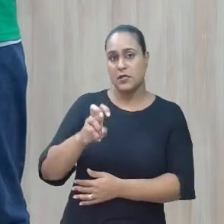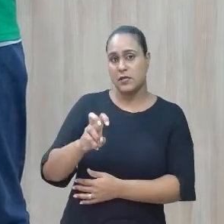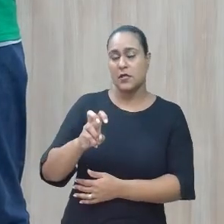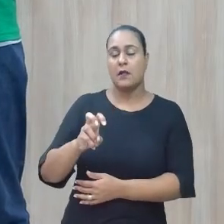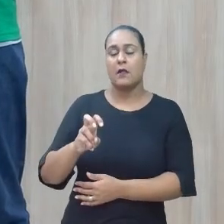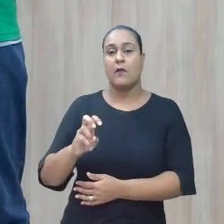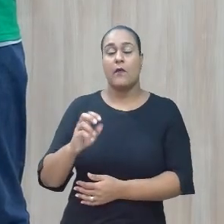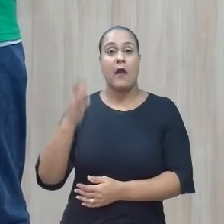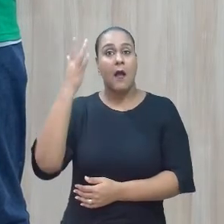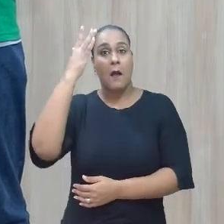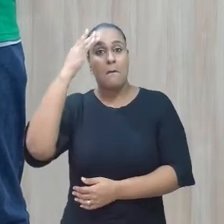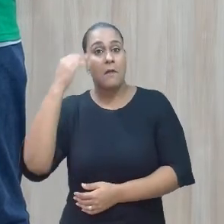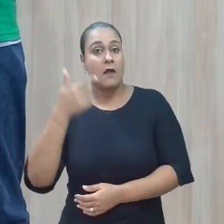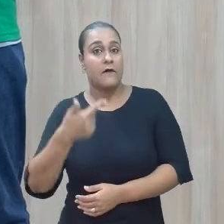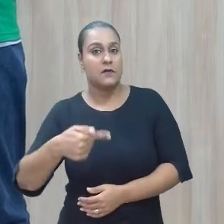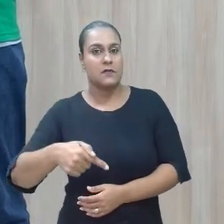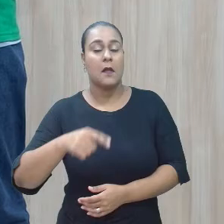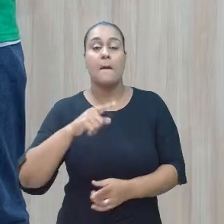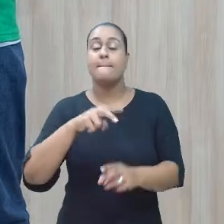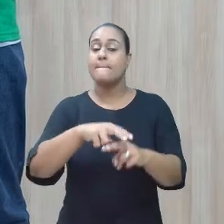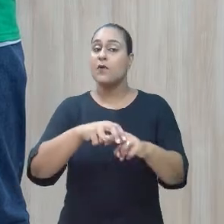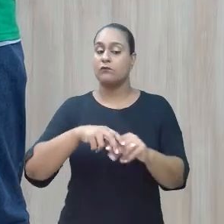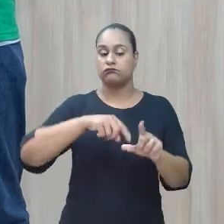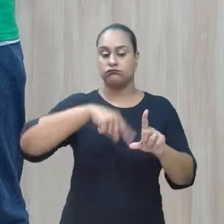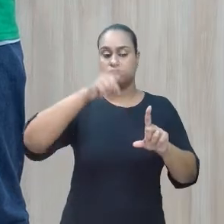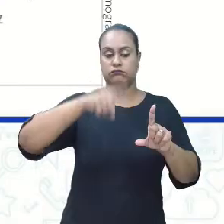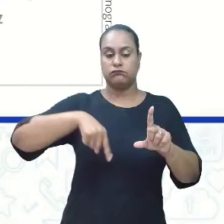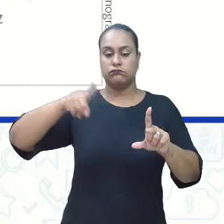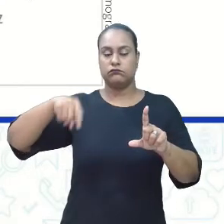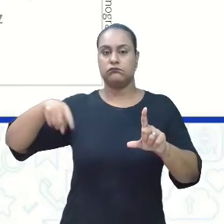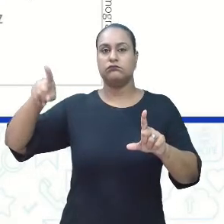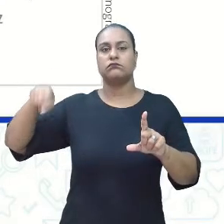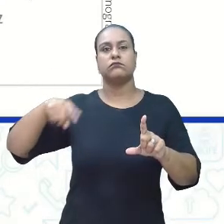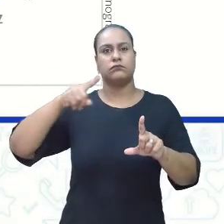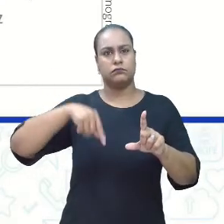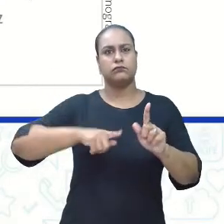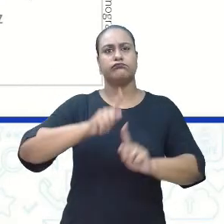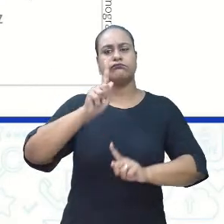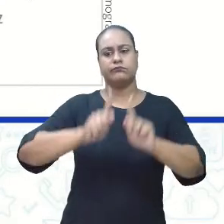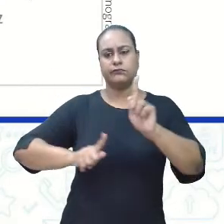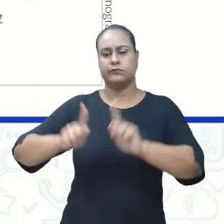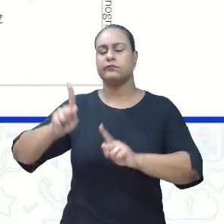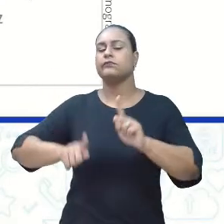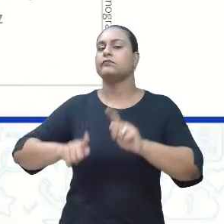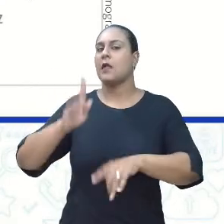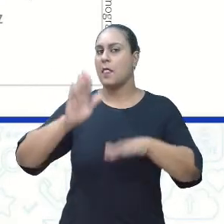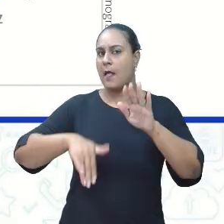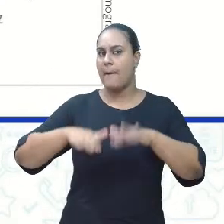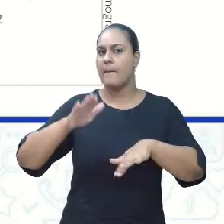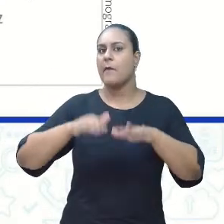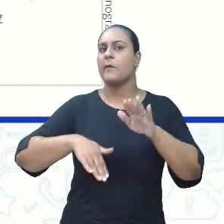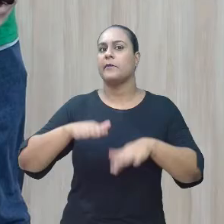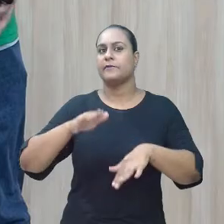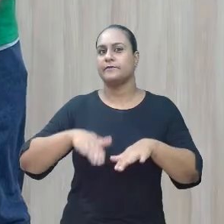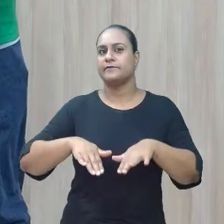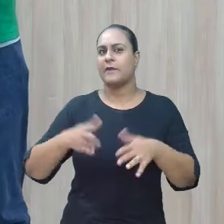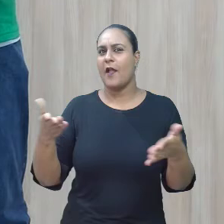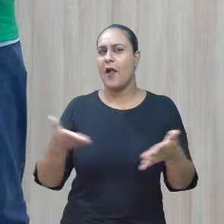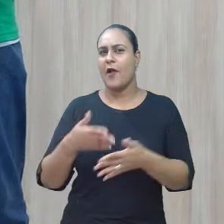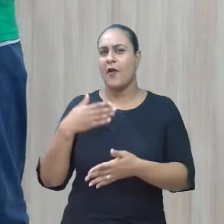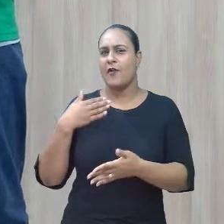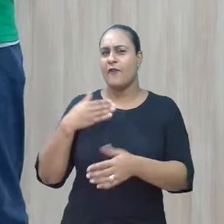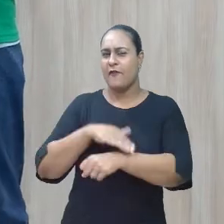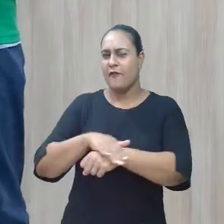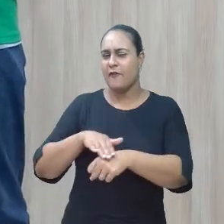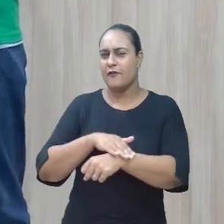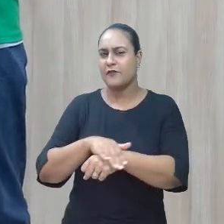Por isso que esse gráfico, ele vai dar essa variação. Mas, como a gente vai conversar agora com a professora de matemática, ela vai dar